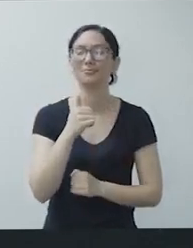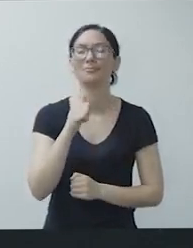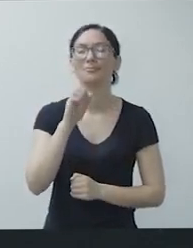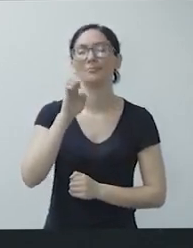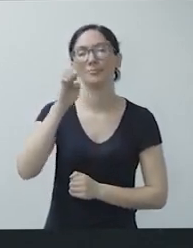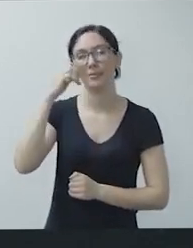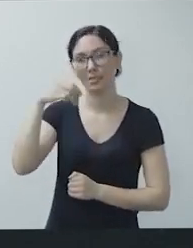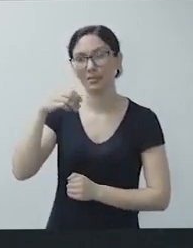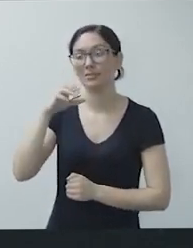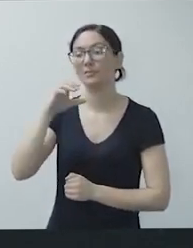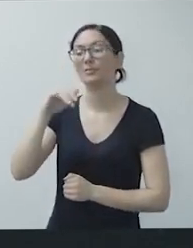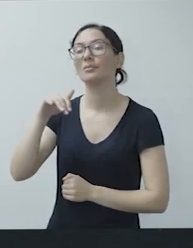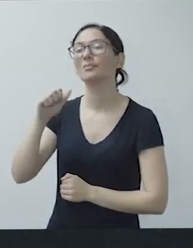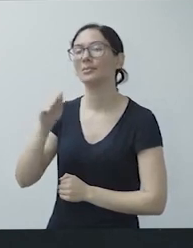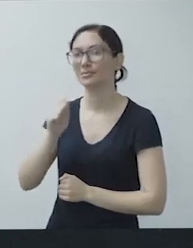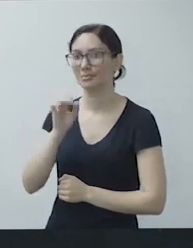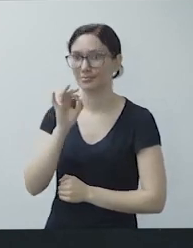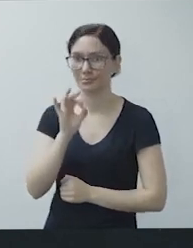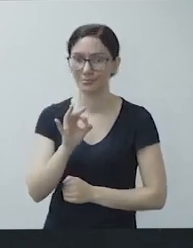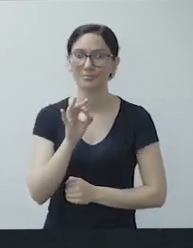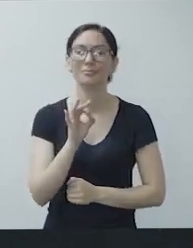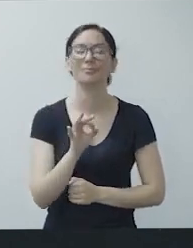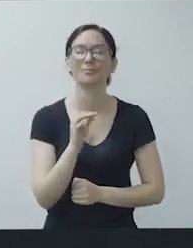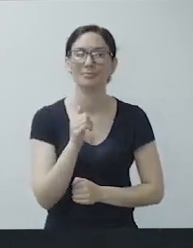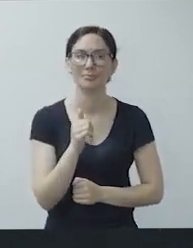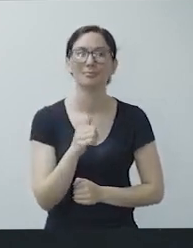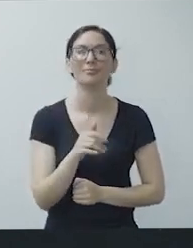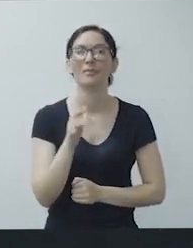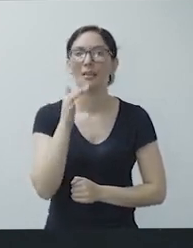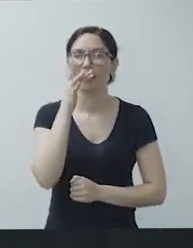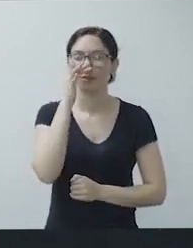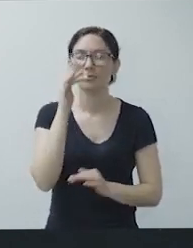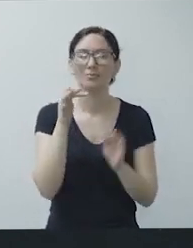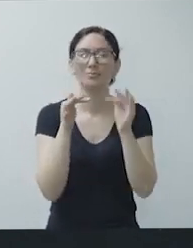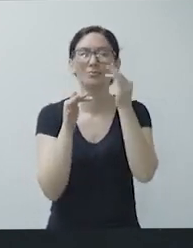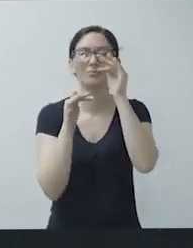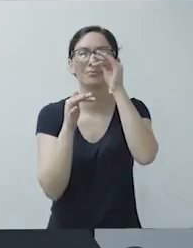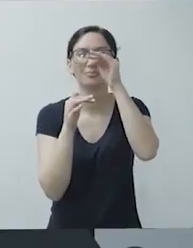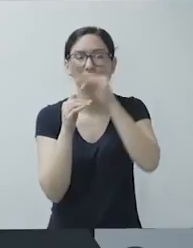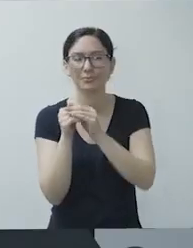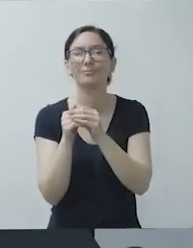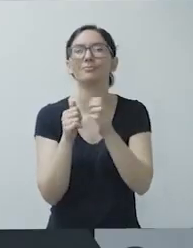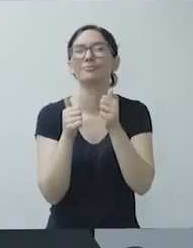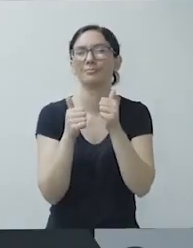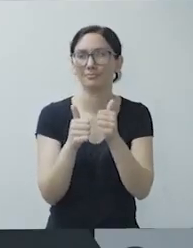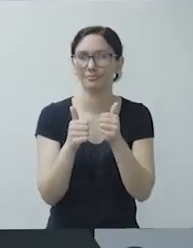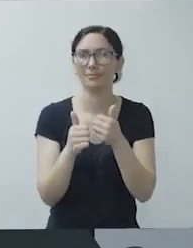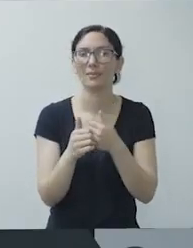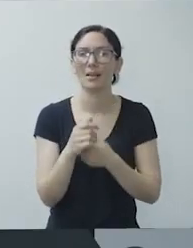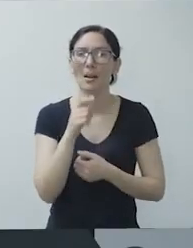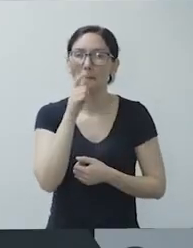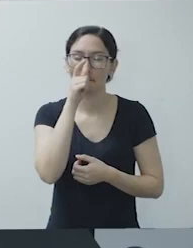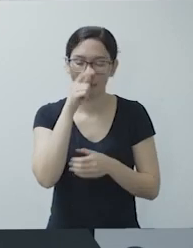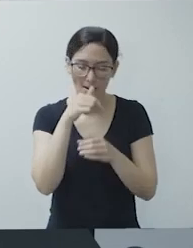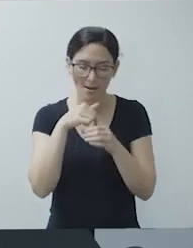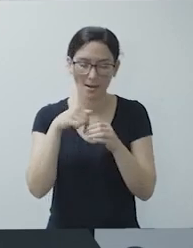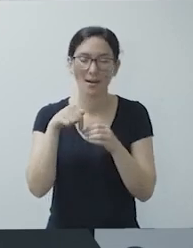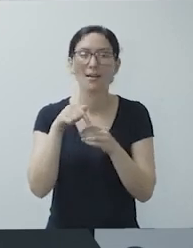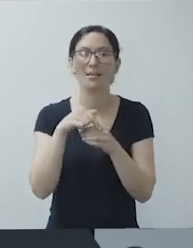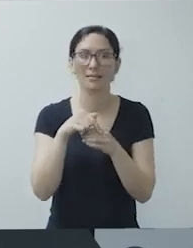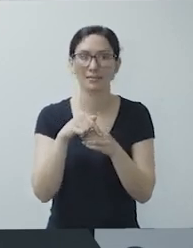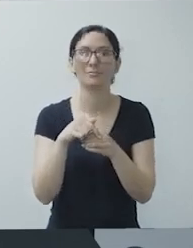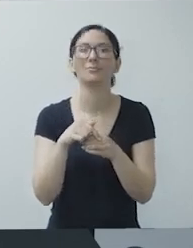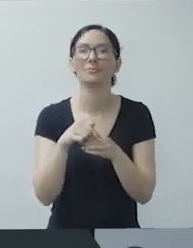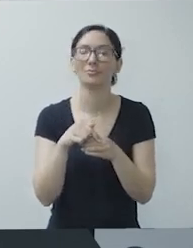cima, aqui, ó. Bem no meio da flor, aonde tem o miolo dela, ali naquele amarelinho. Então, a gente